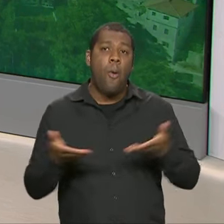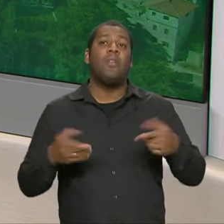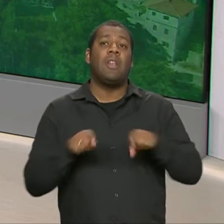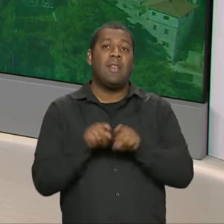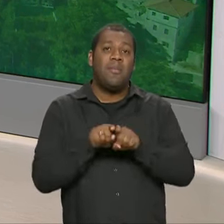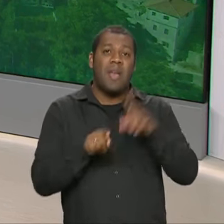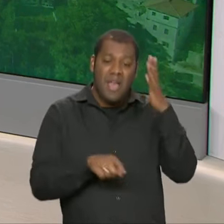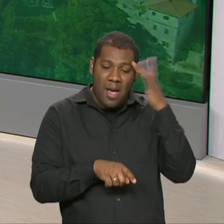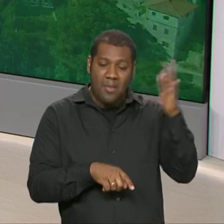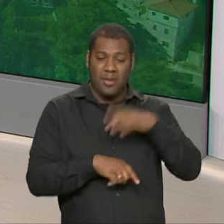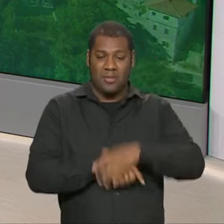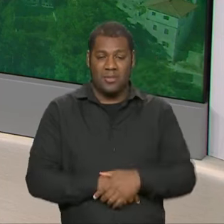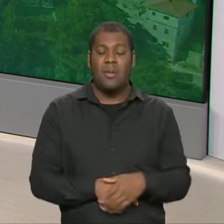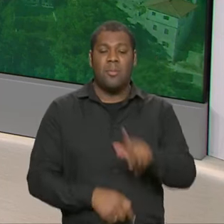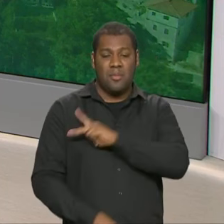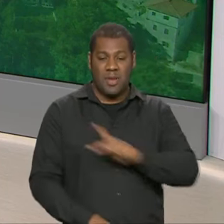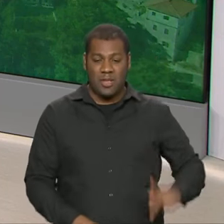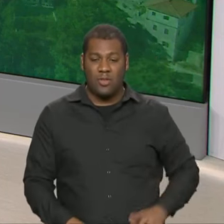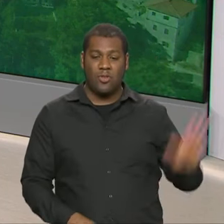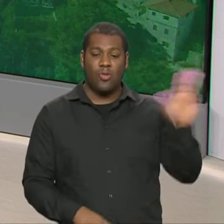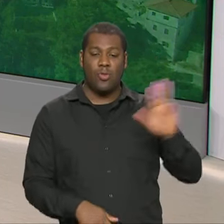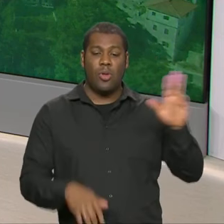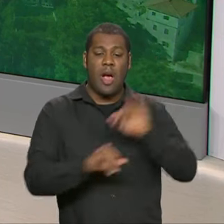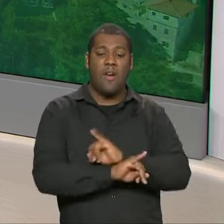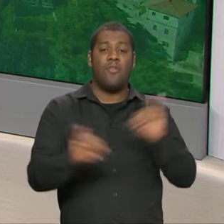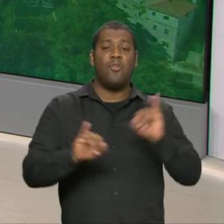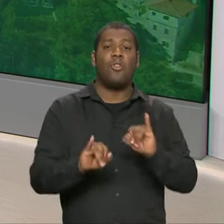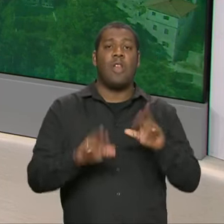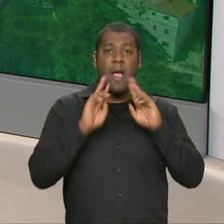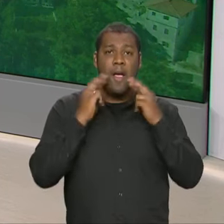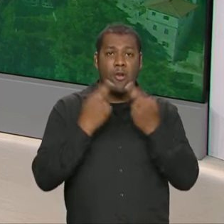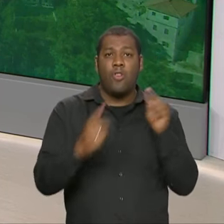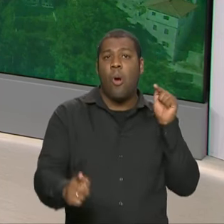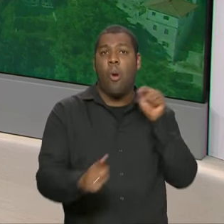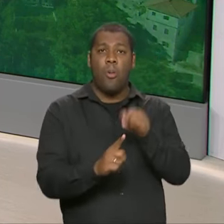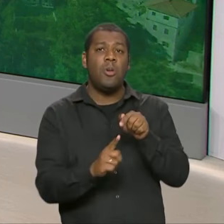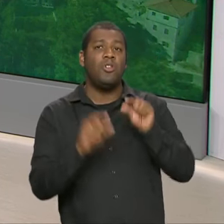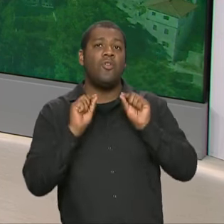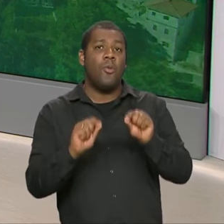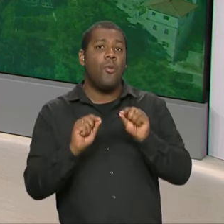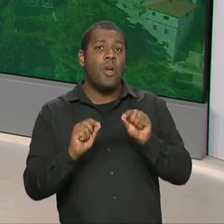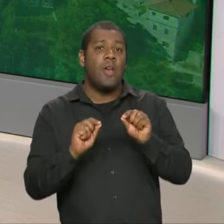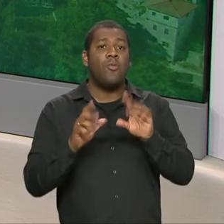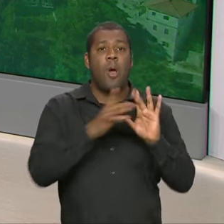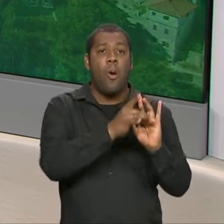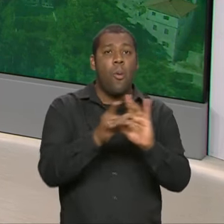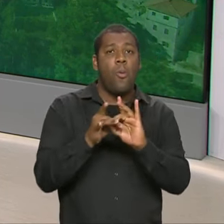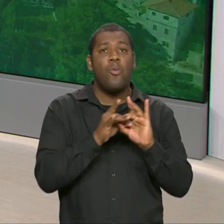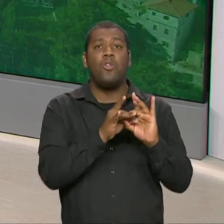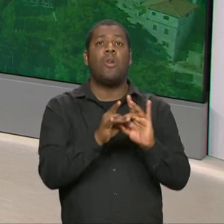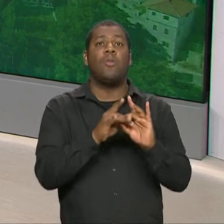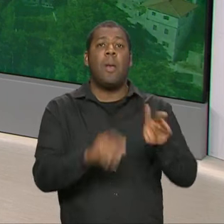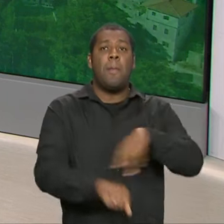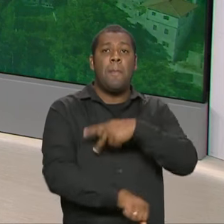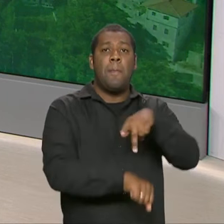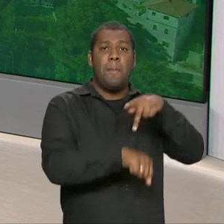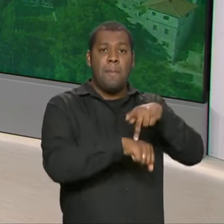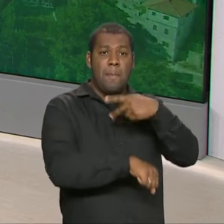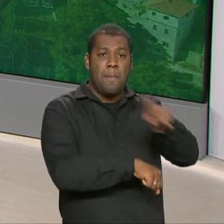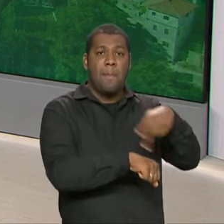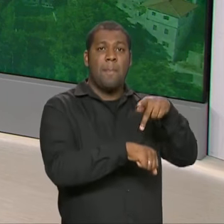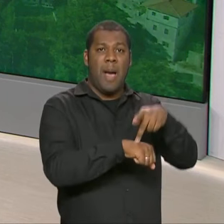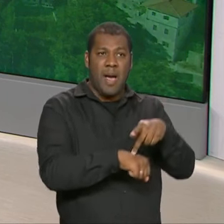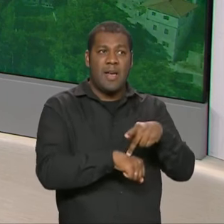amanhã. Segundo o presidente Lula, o objetivo da cúpula é buscar uma posição unificada dos países com